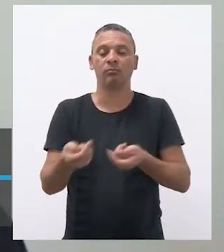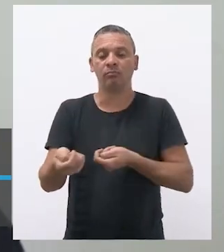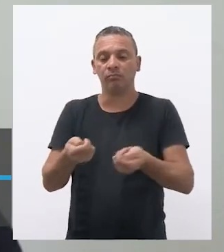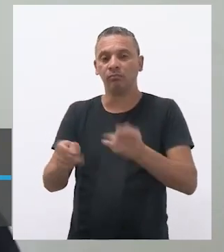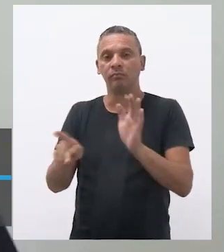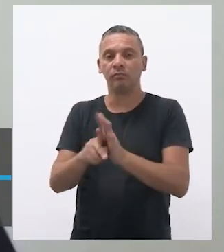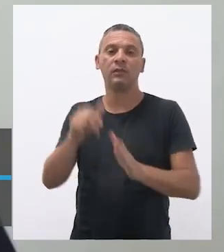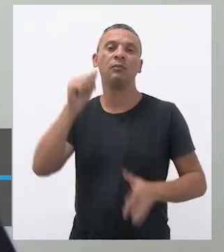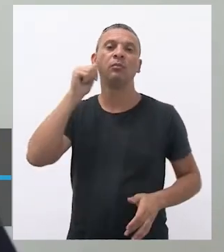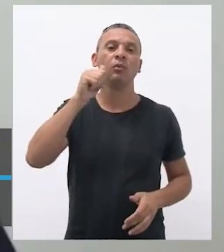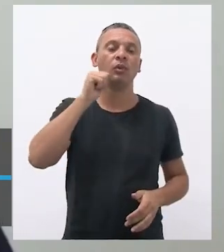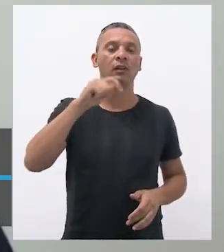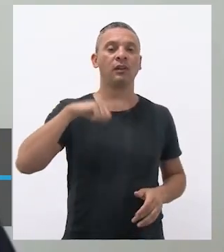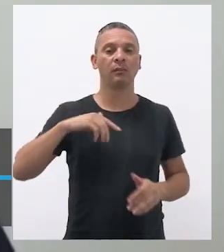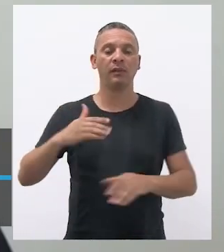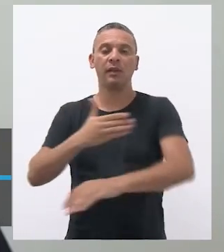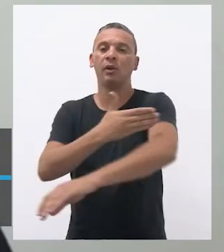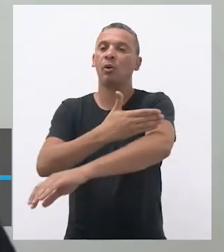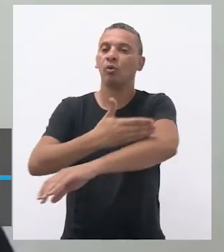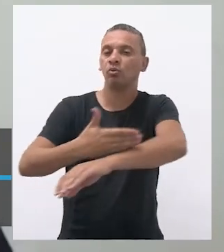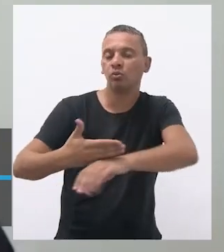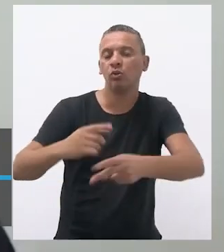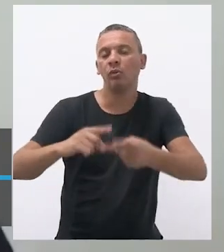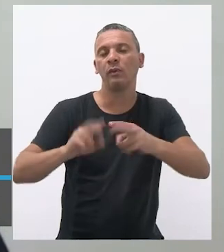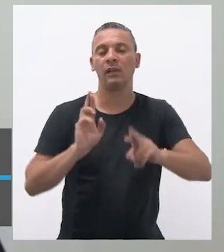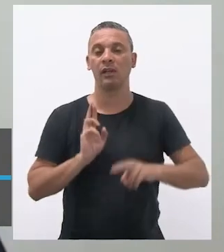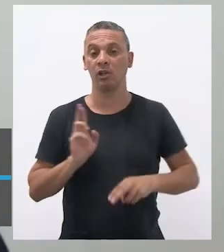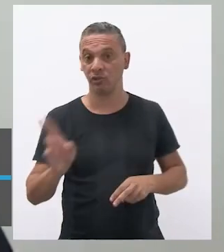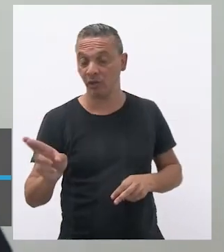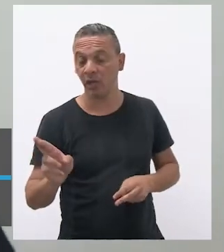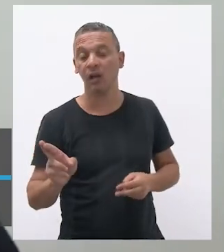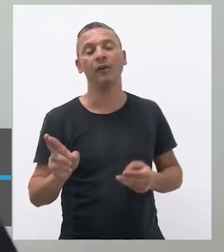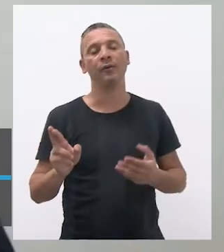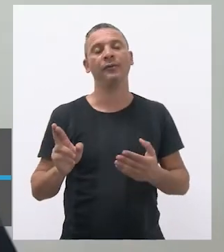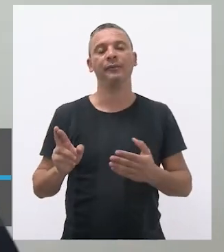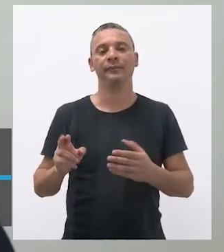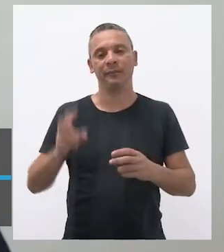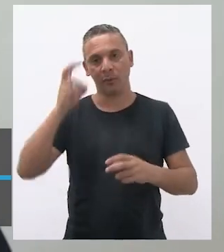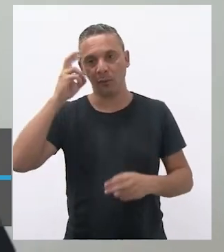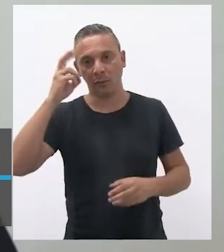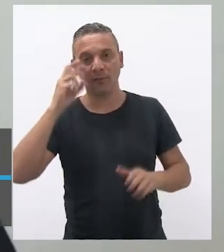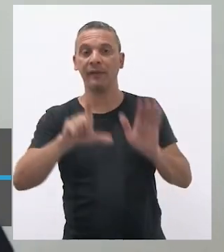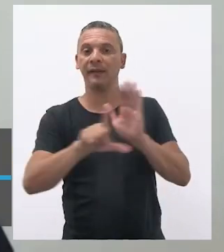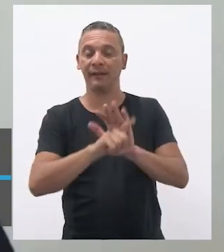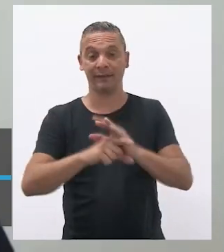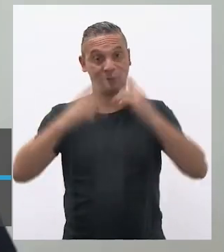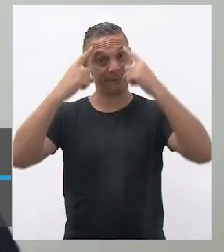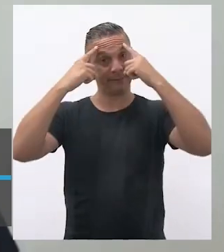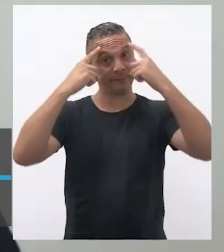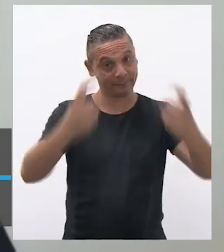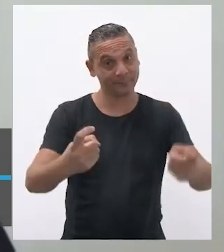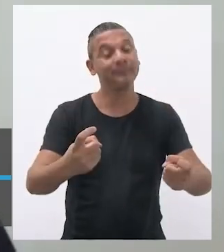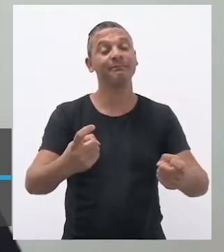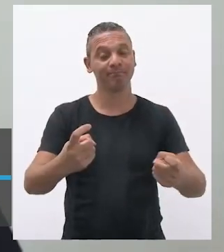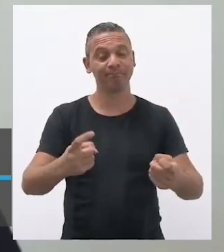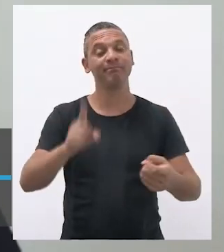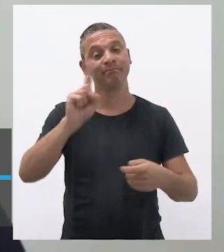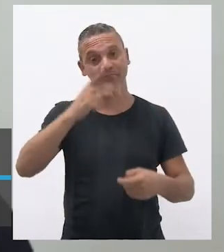direito, fazem com que, né, em momentos de disputa, de